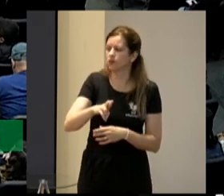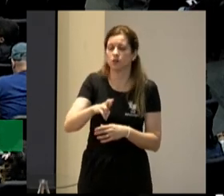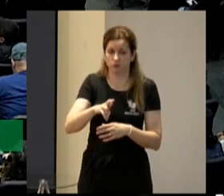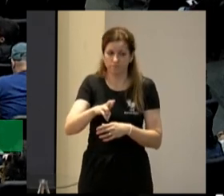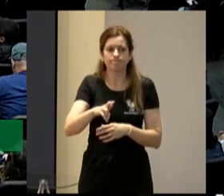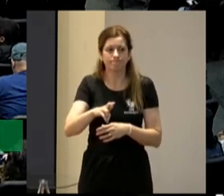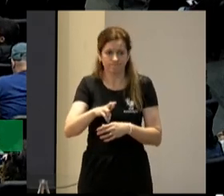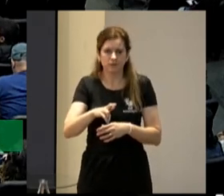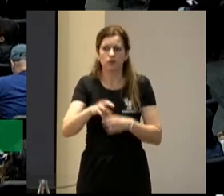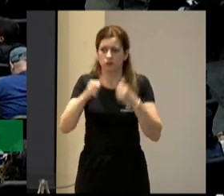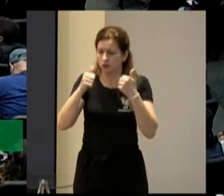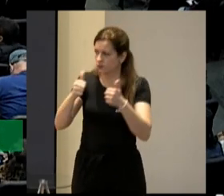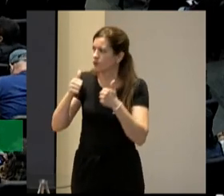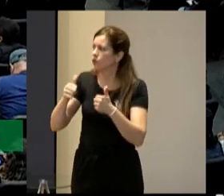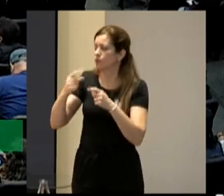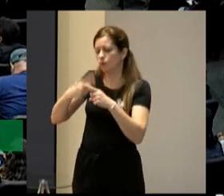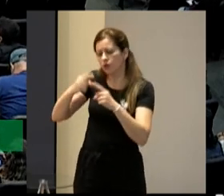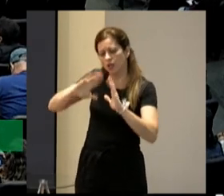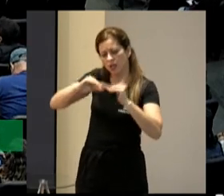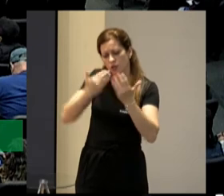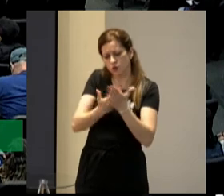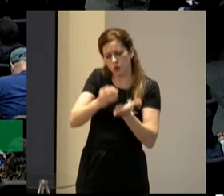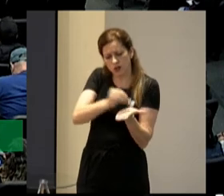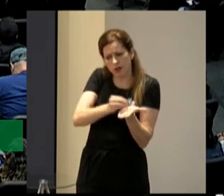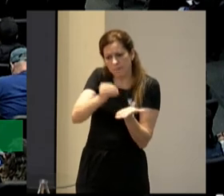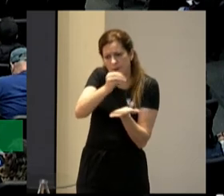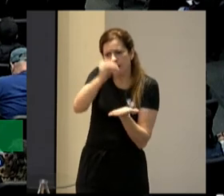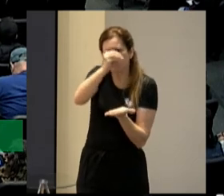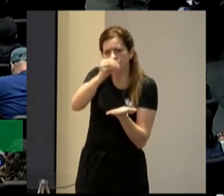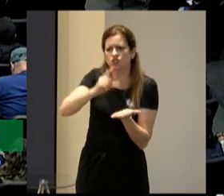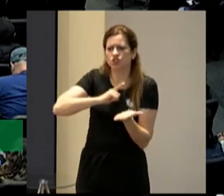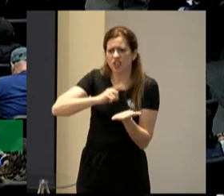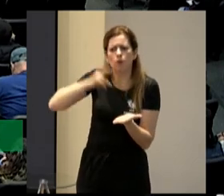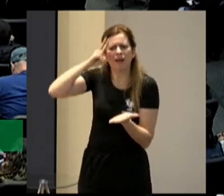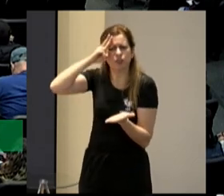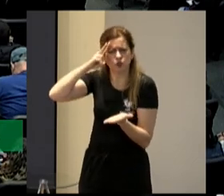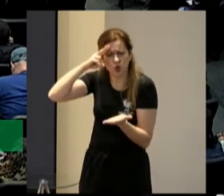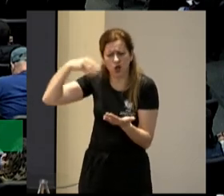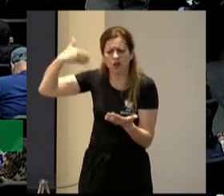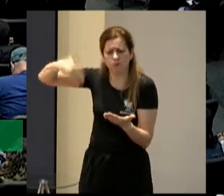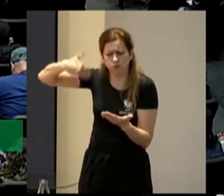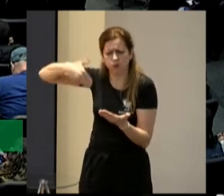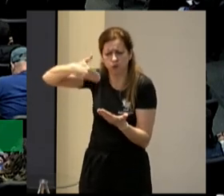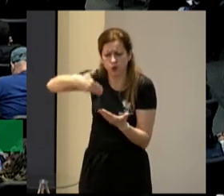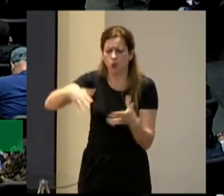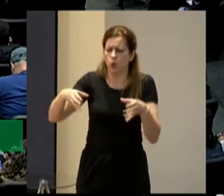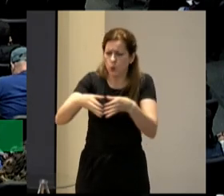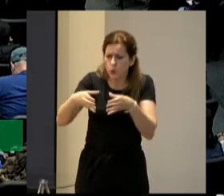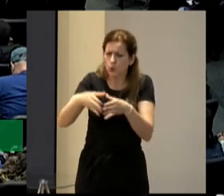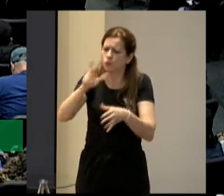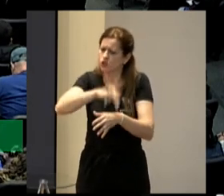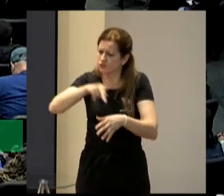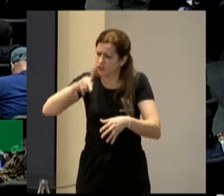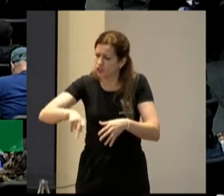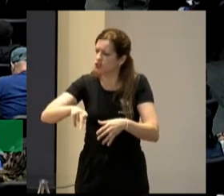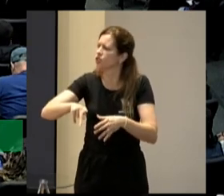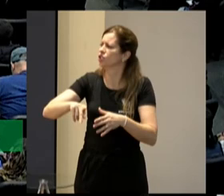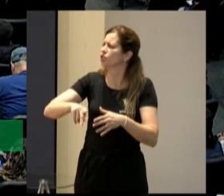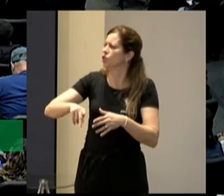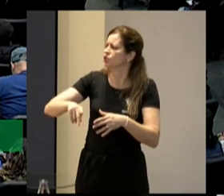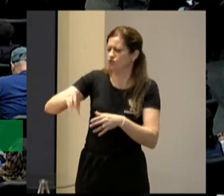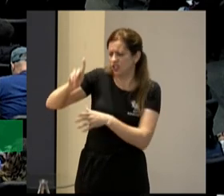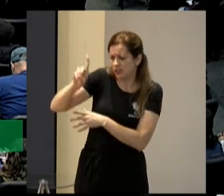comunidade, porque a Escola Beatriz ela tem toda uma história anterior, com um grupo de professores, de